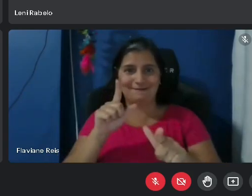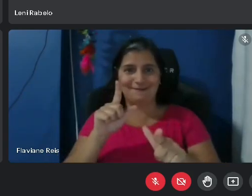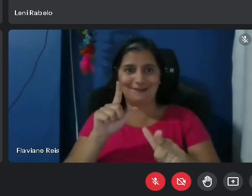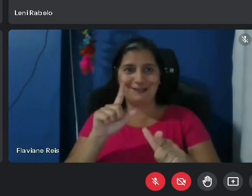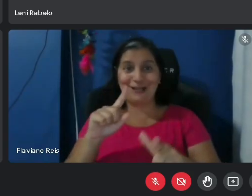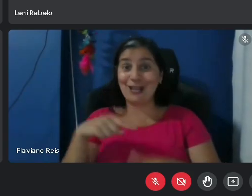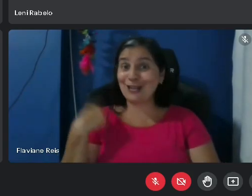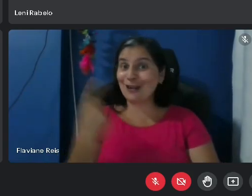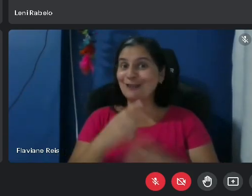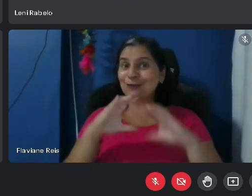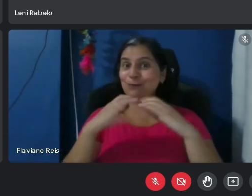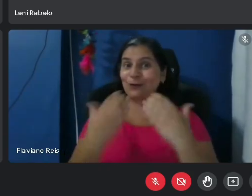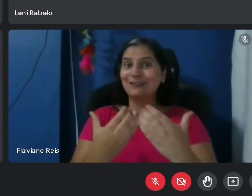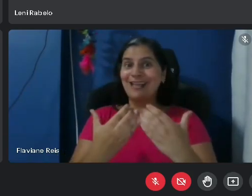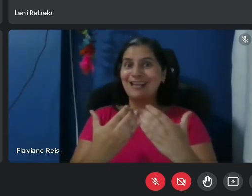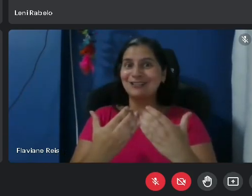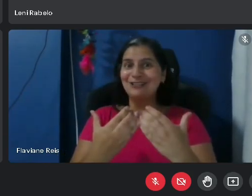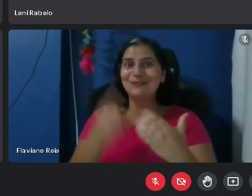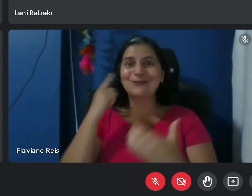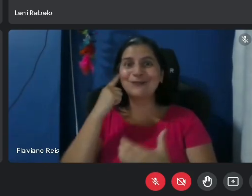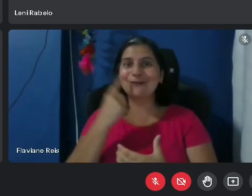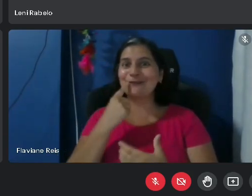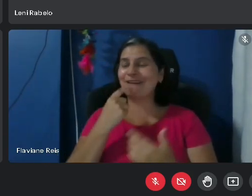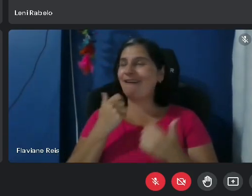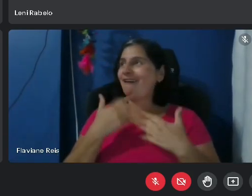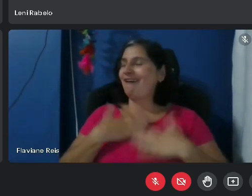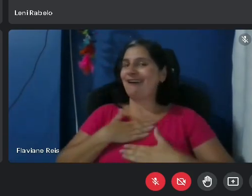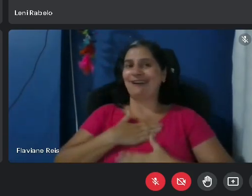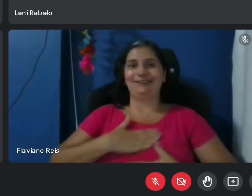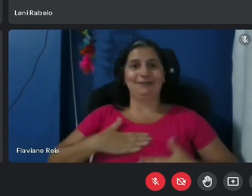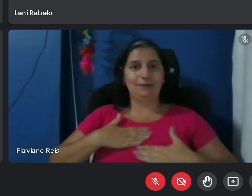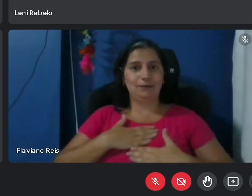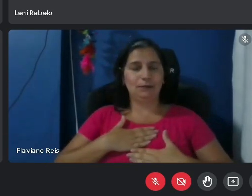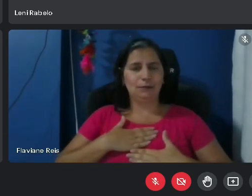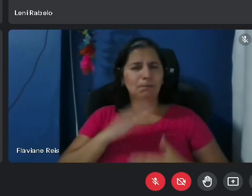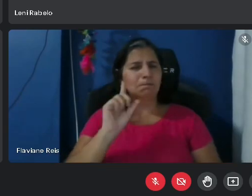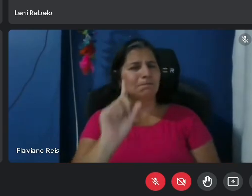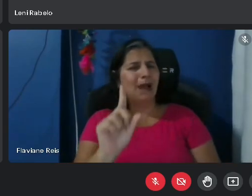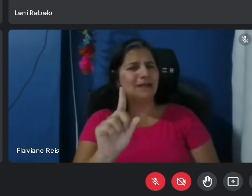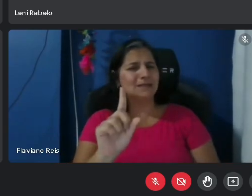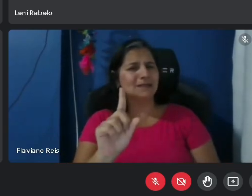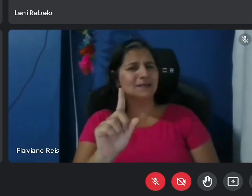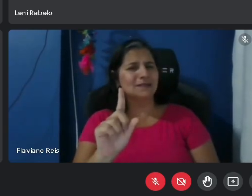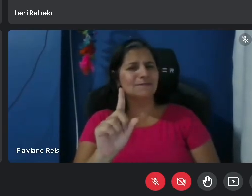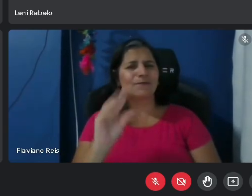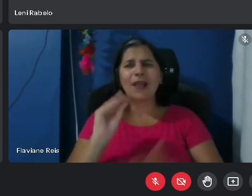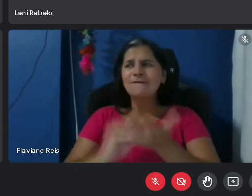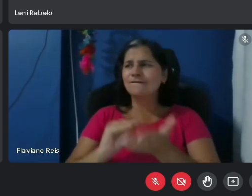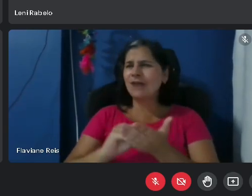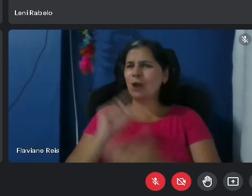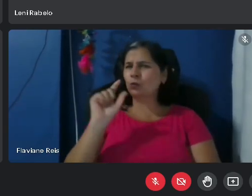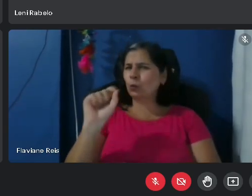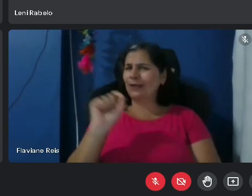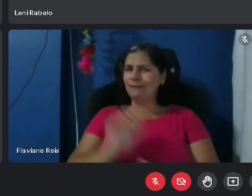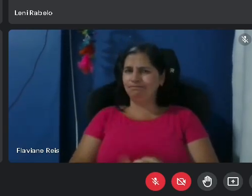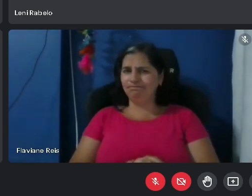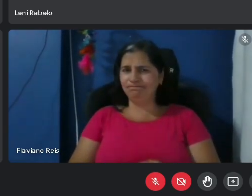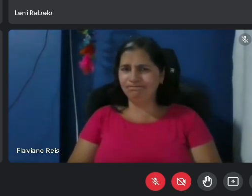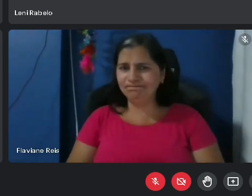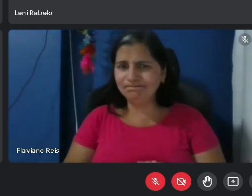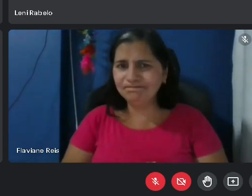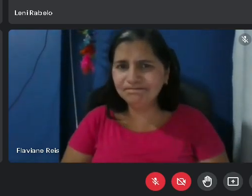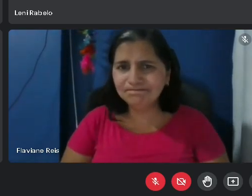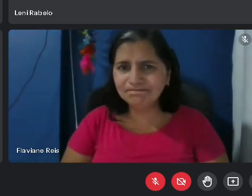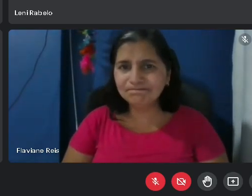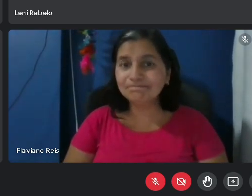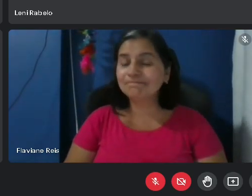já que foram várias conquistas, nós, da comunidade surdas, ficamos muito satisfeitos, mas tem um ponto.